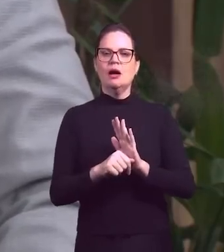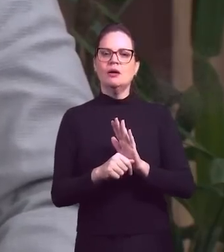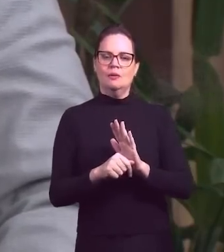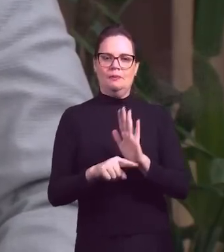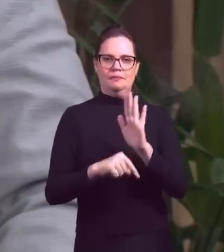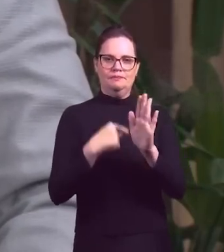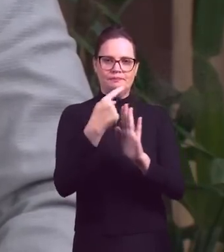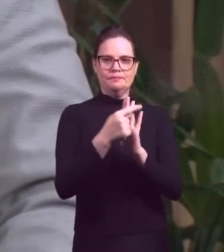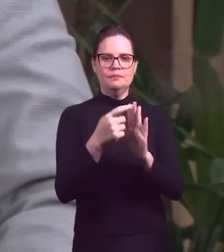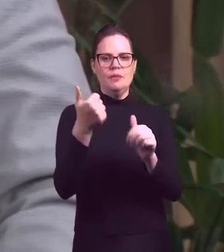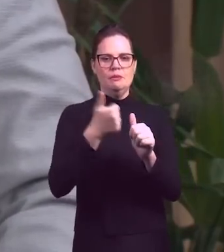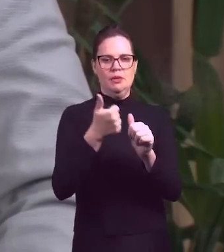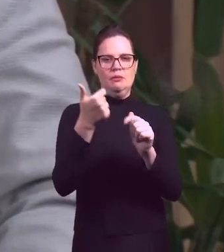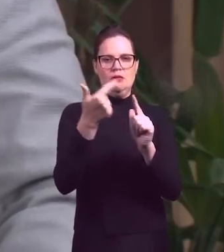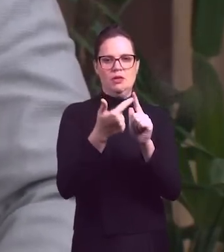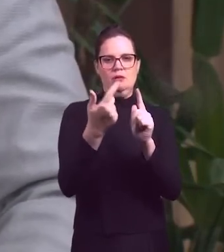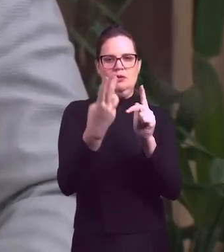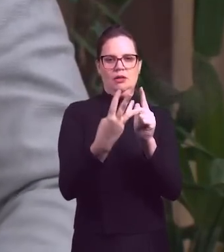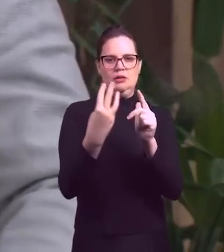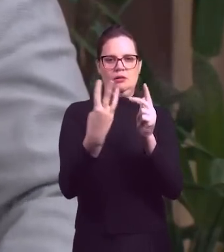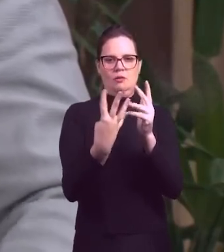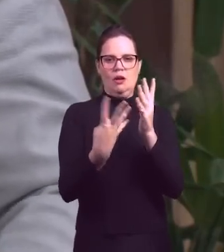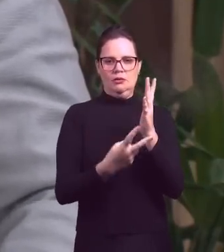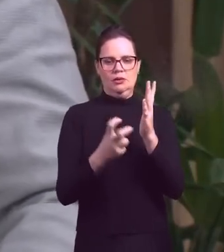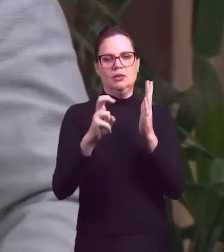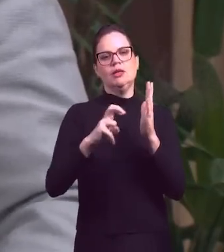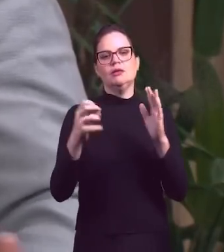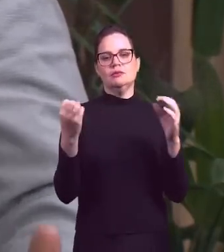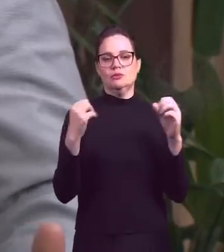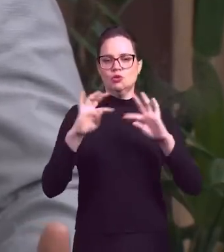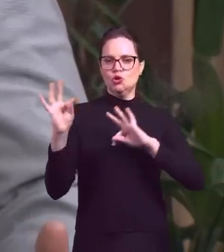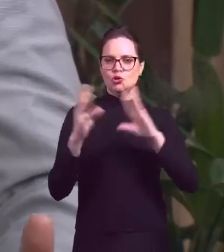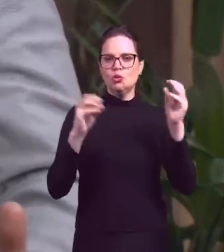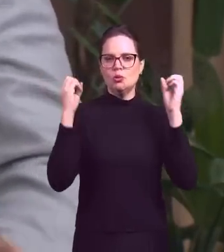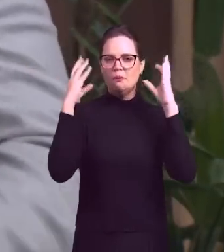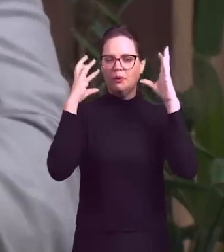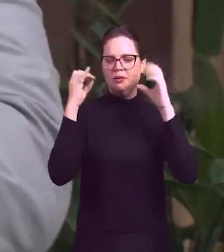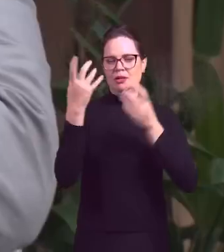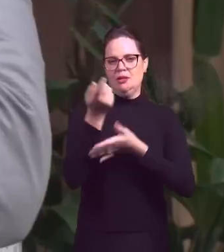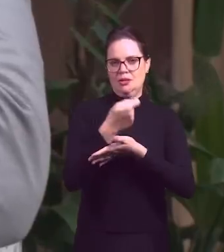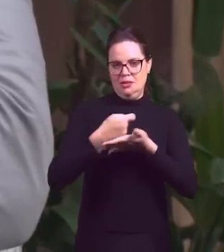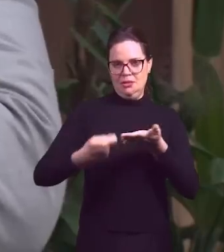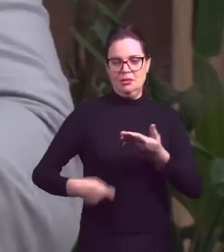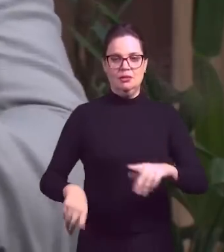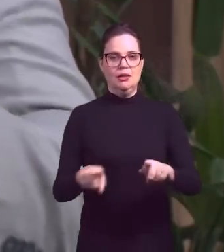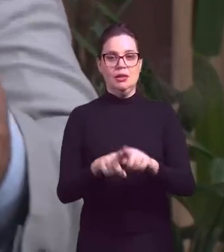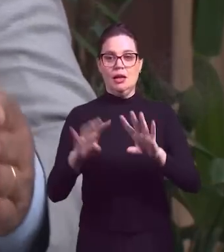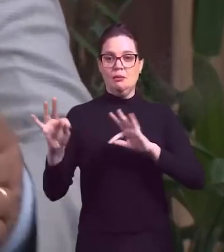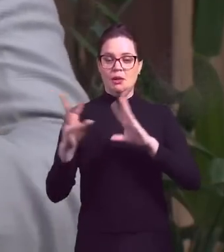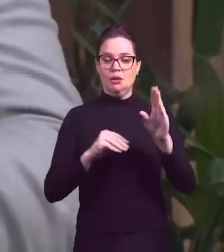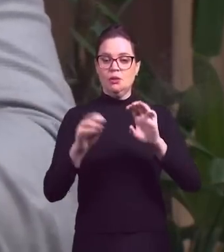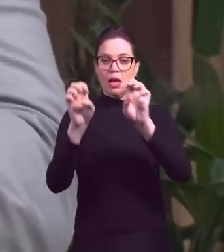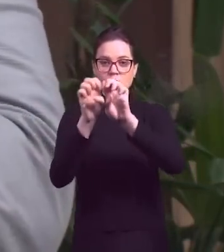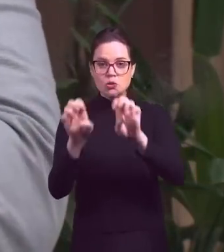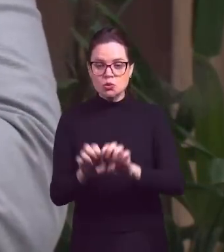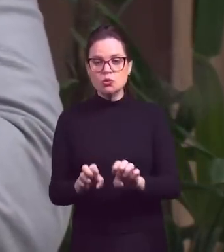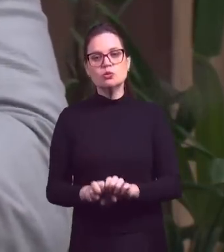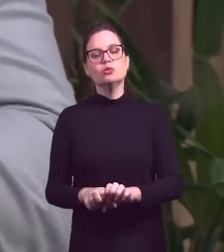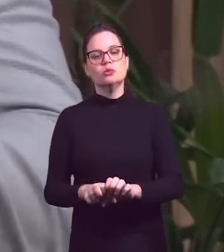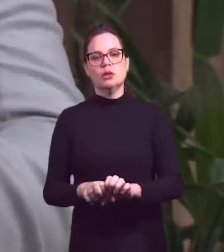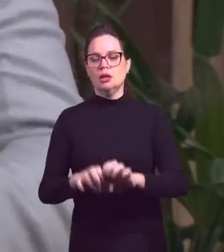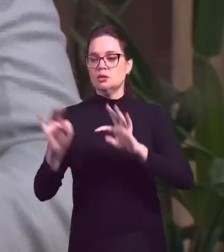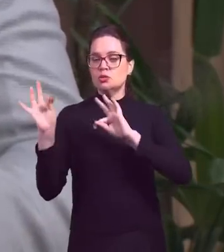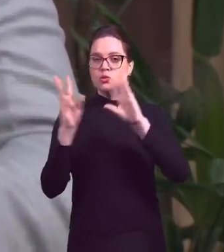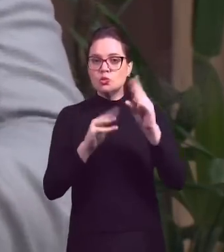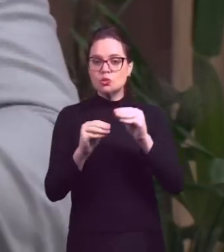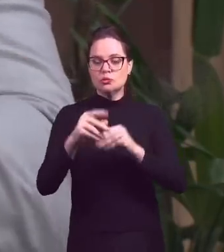né, os primeiro, segundo, terceiro, quarto, quinto Moisés, mas toda a estruturação do projeto